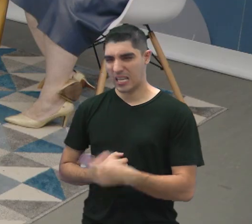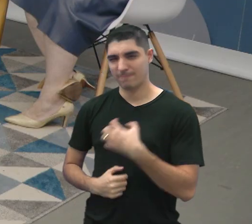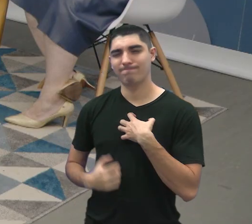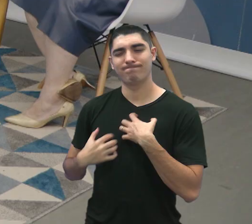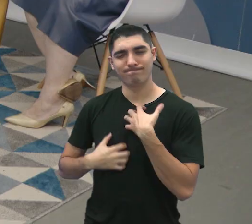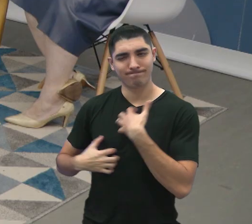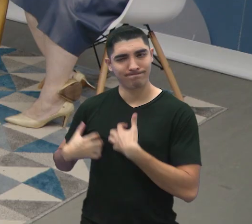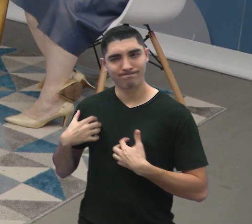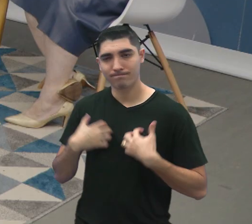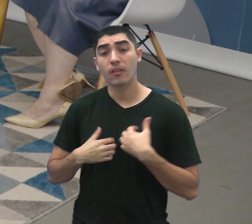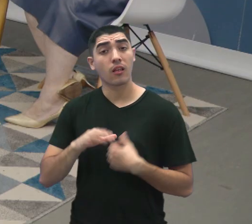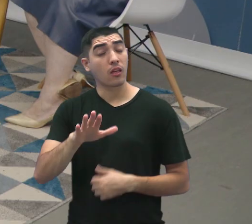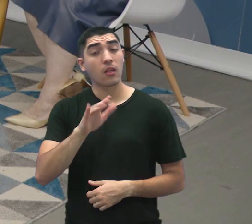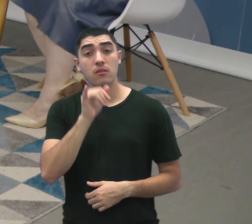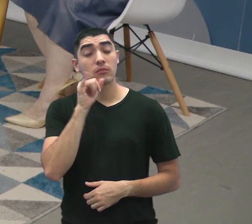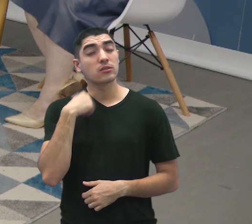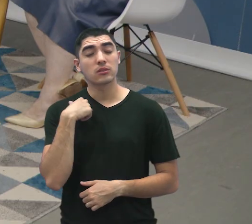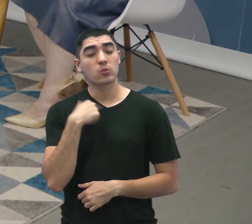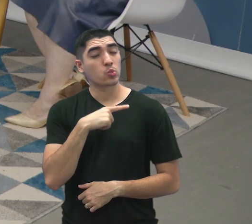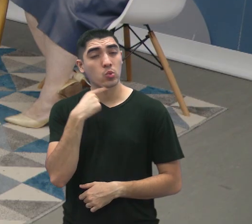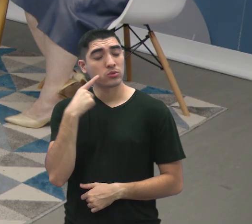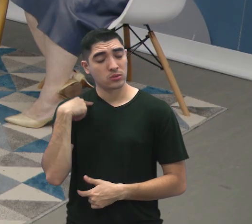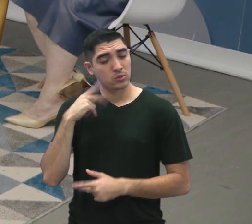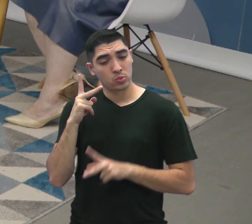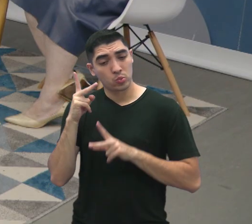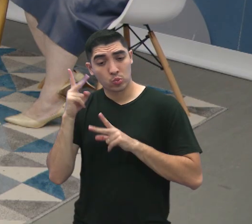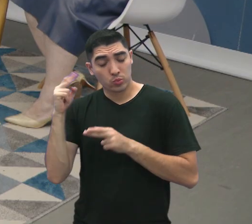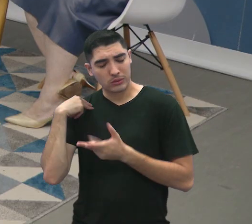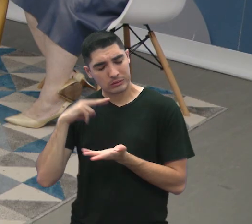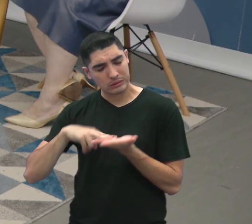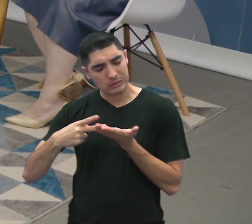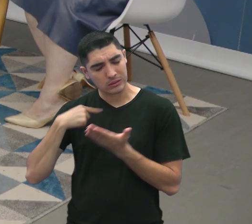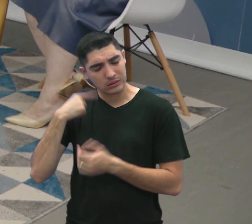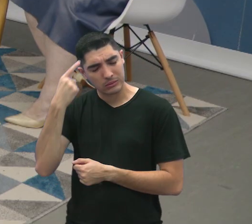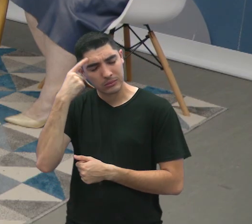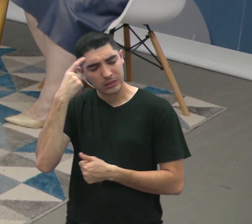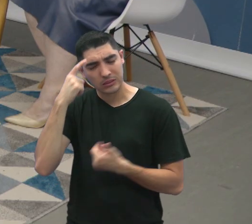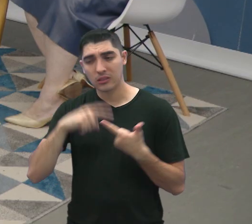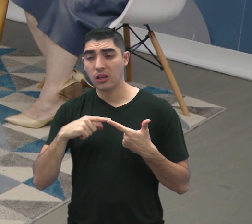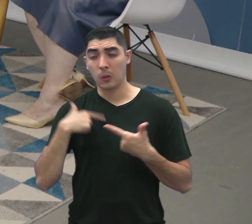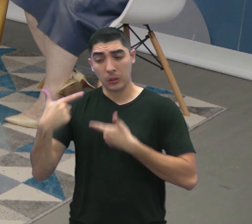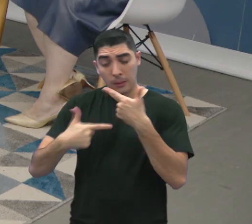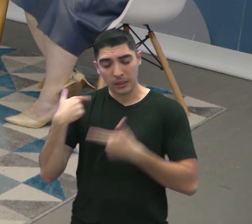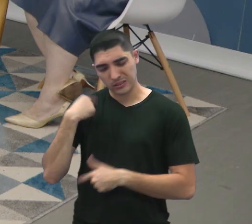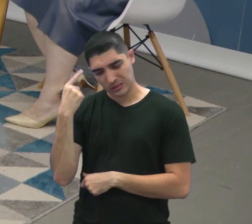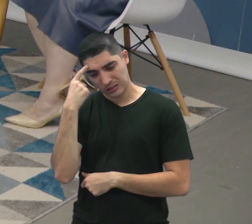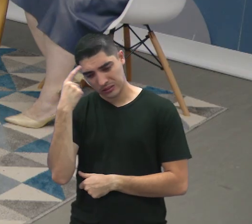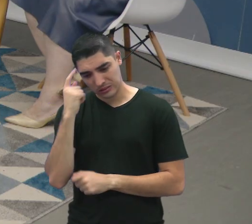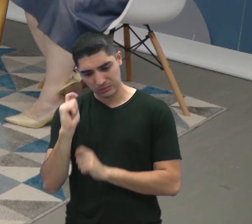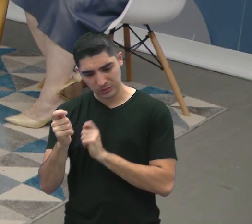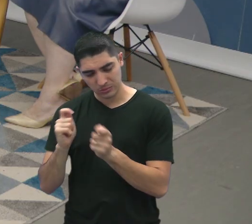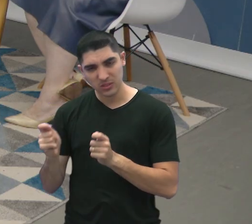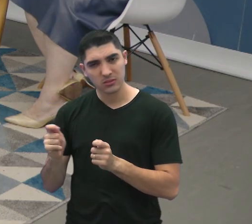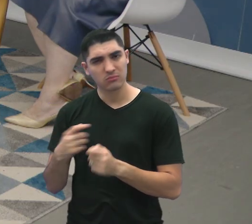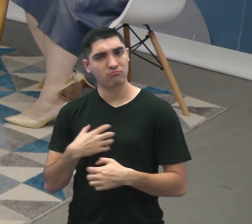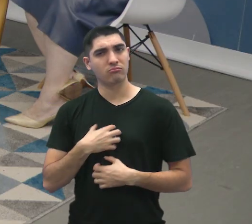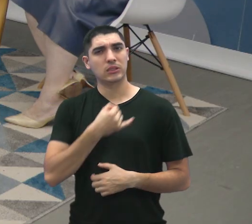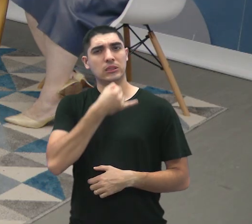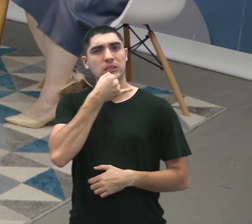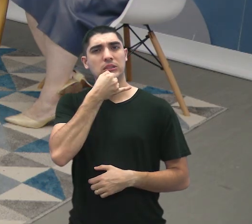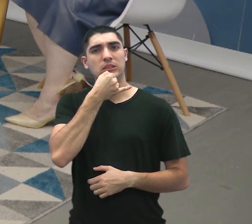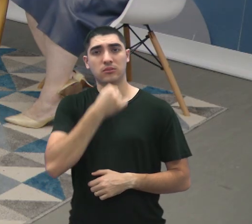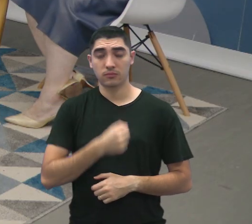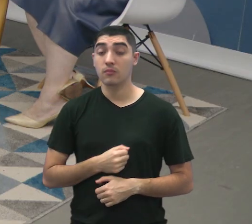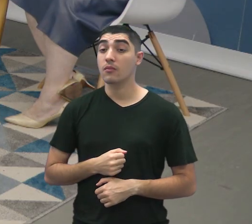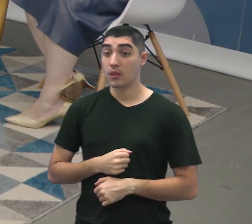eu não conseguiria dormir direito, não conseguiria trabalhar direito. Deve ser triste. Deve ser um triplex